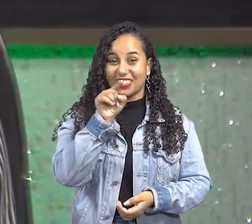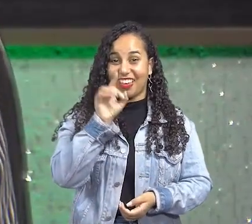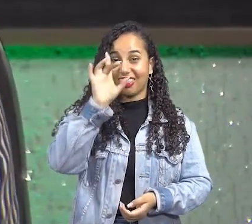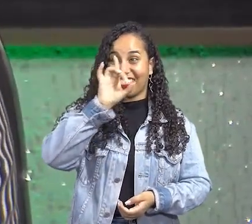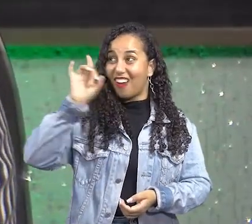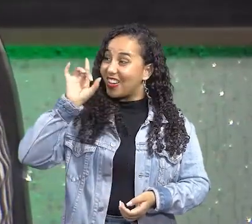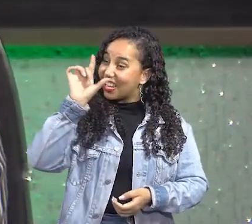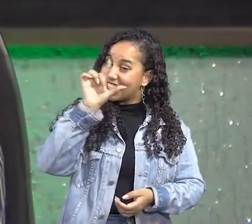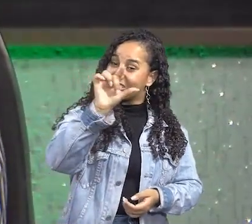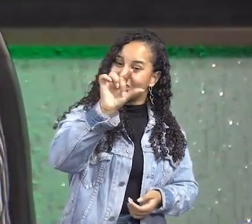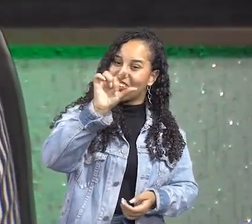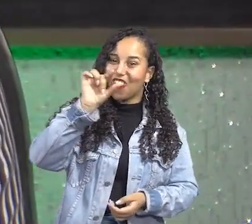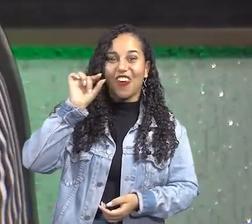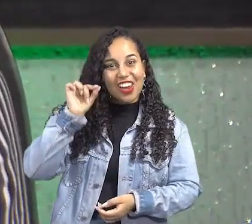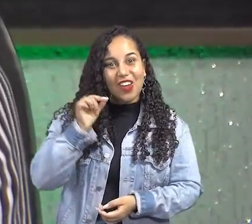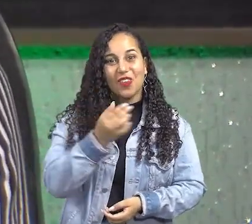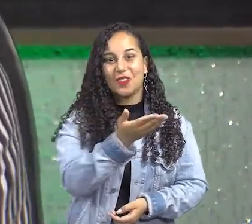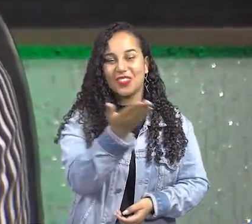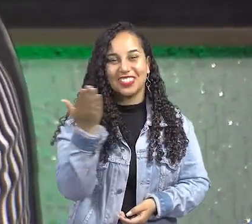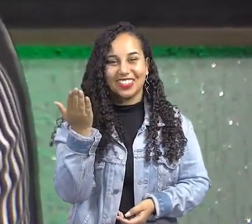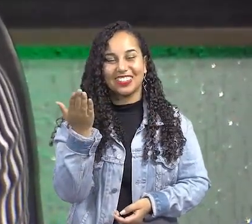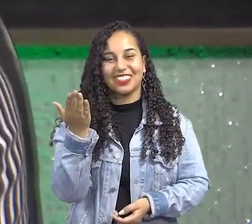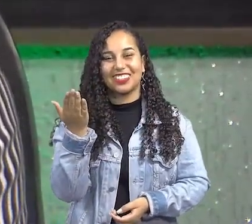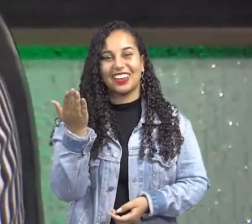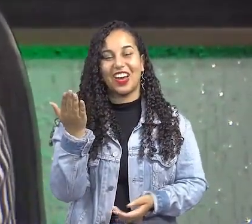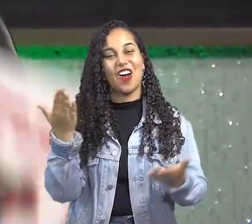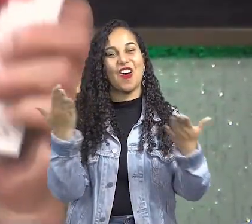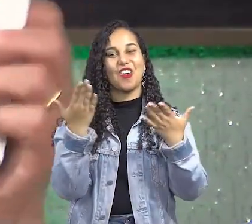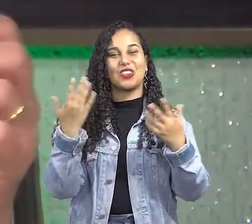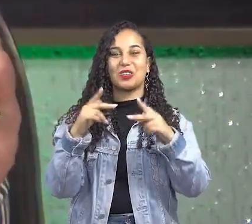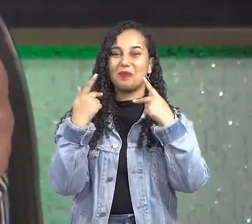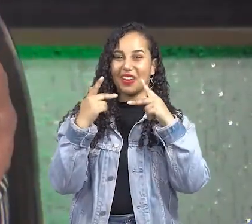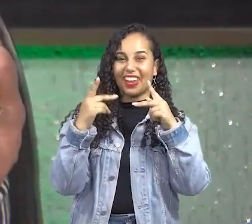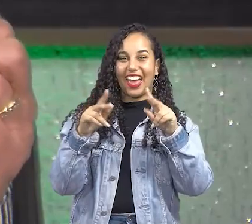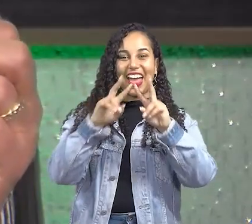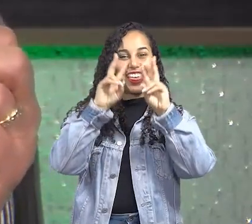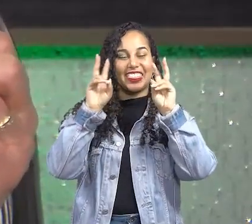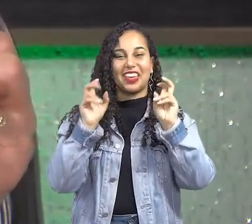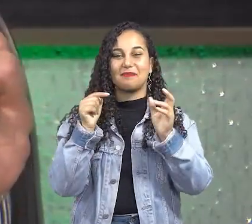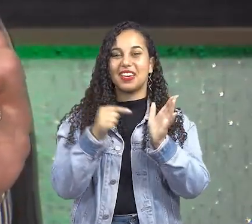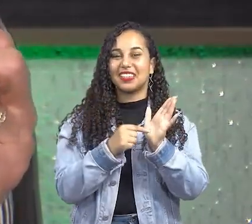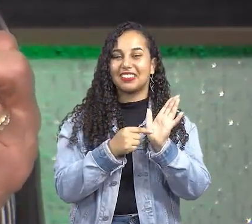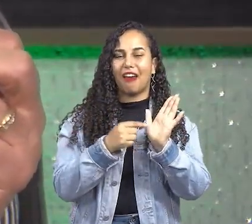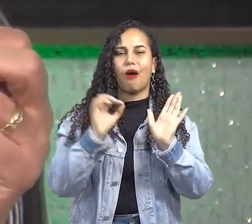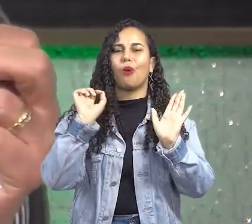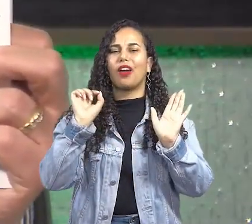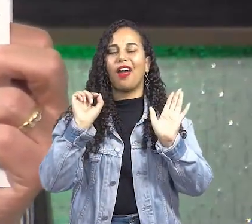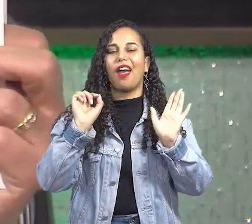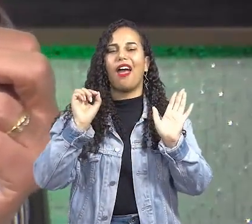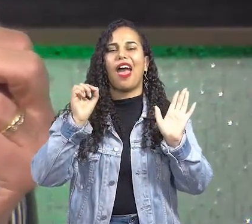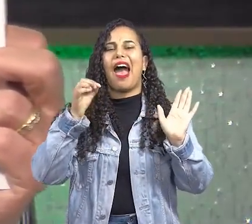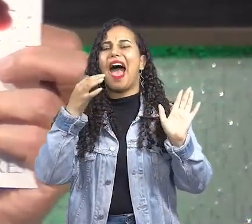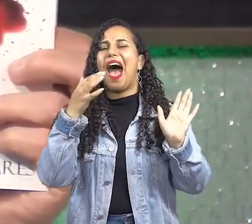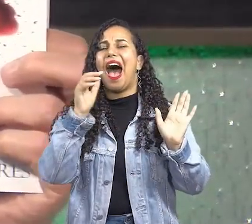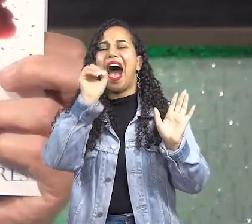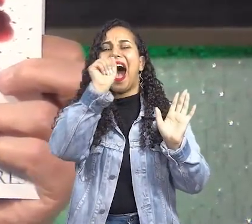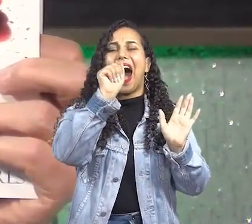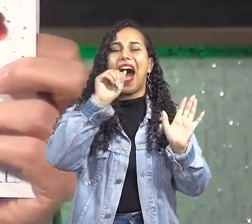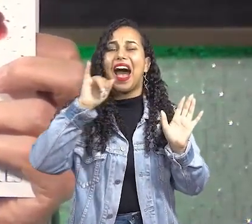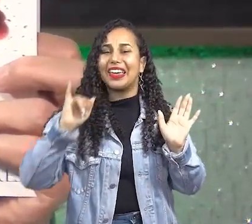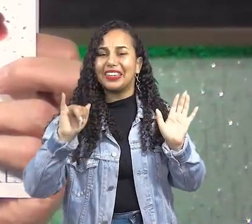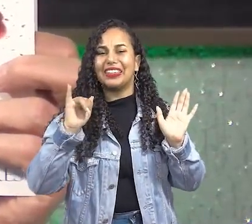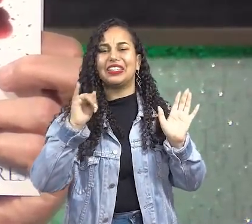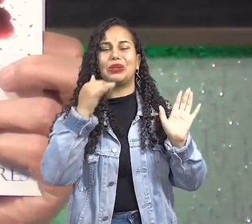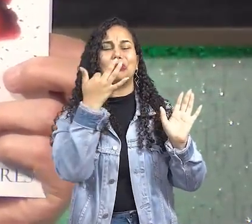Você é um escolhido, uma escolhida de Deus. Hoje eu vou falar sobre esse livro aqui, ó. Ai, que dor!